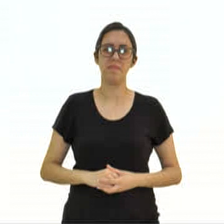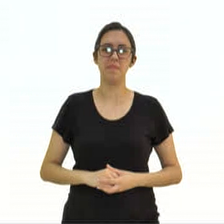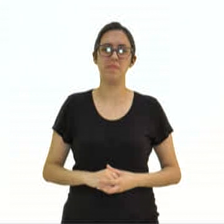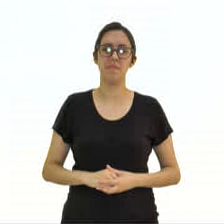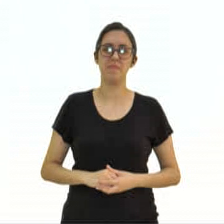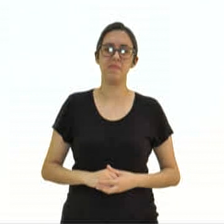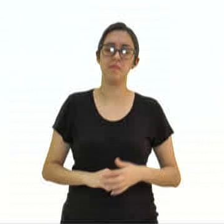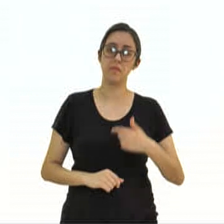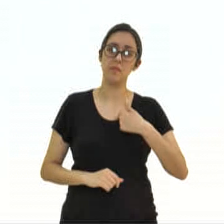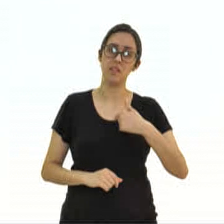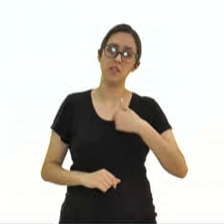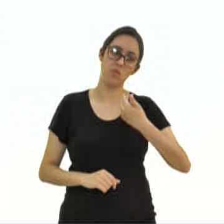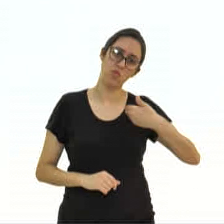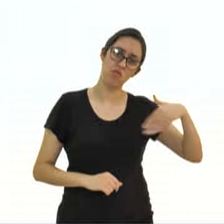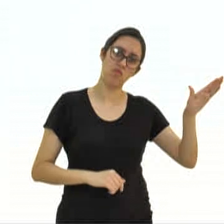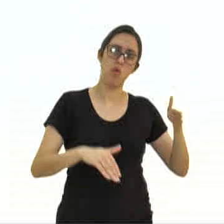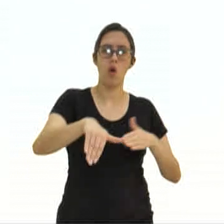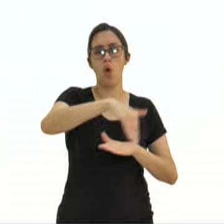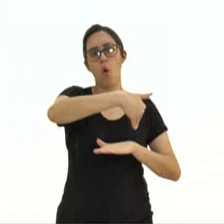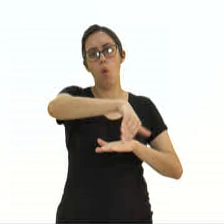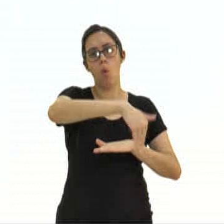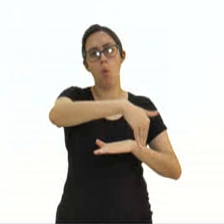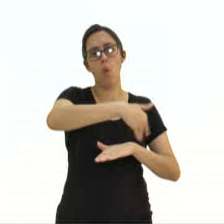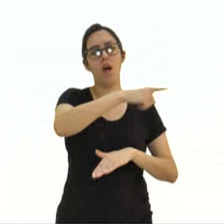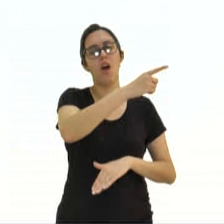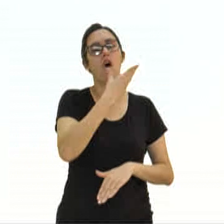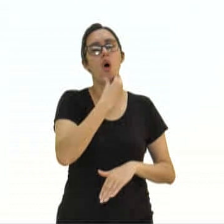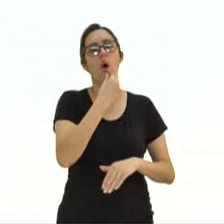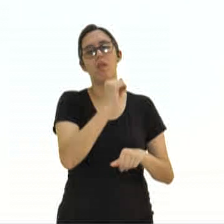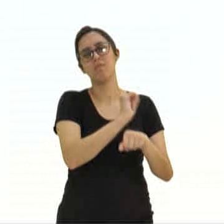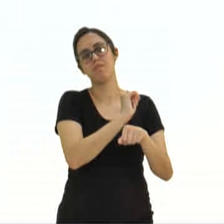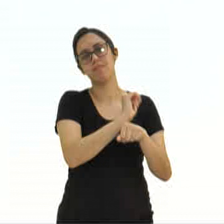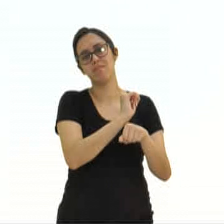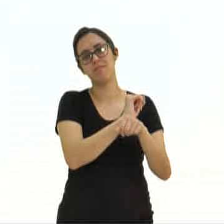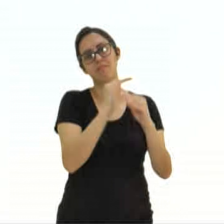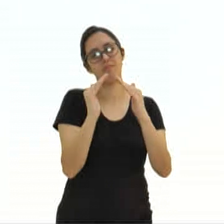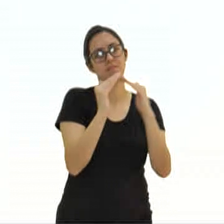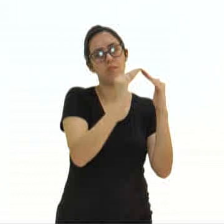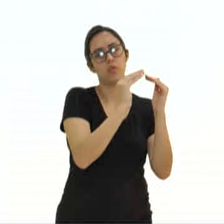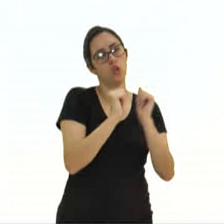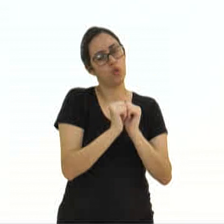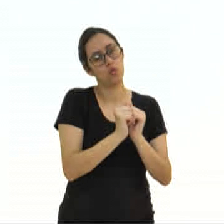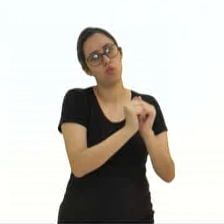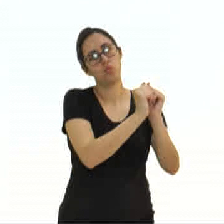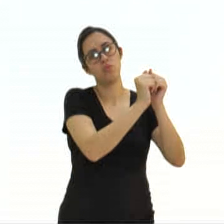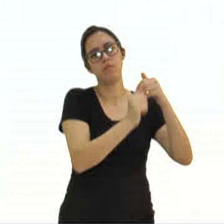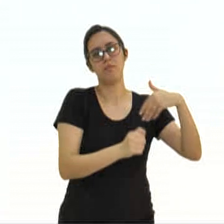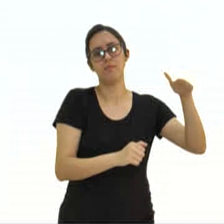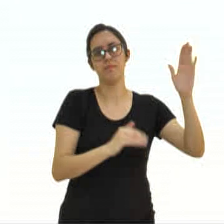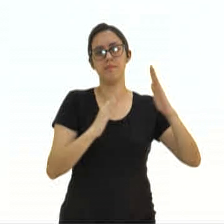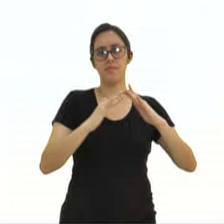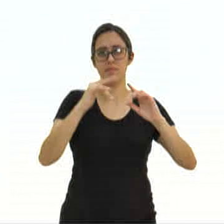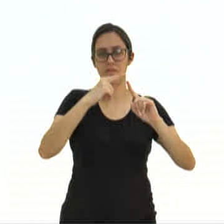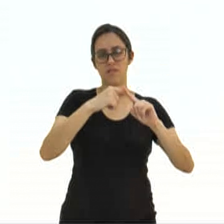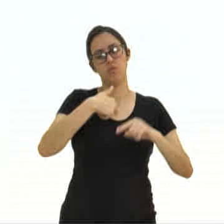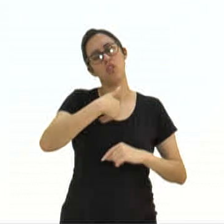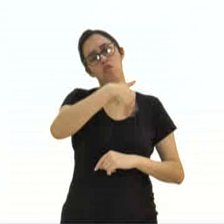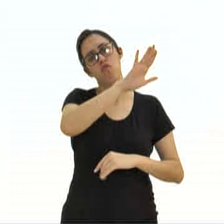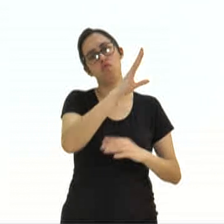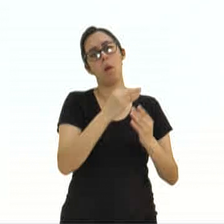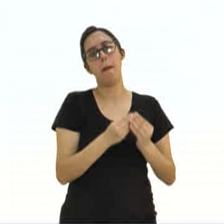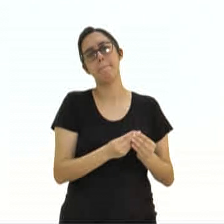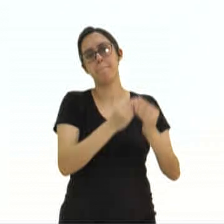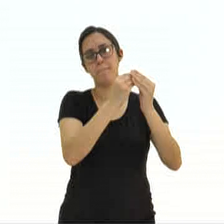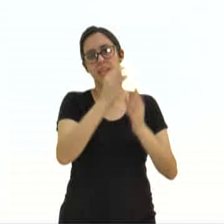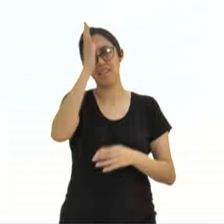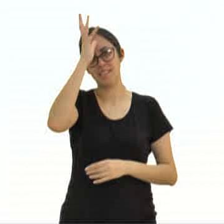à rua e achei o vizinho que esperava. Guiamos dali para a igreja. Durante a missa, a figura